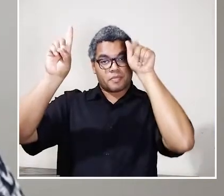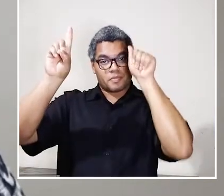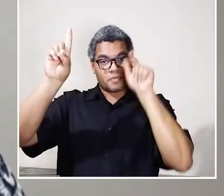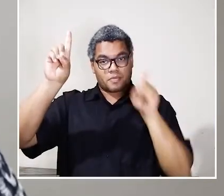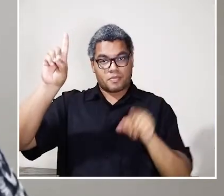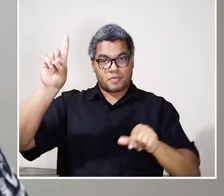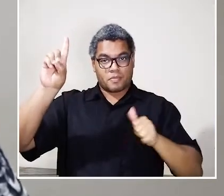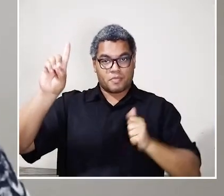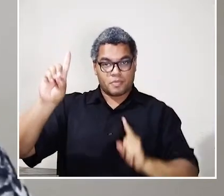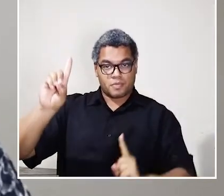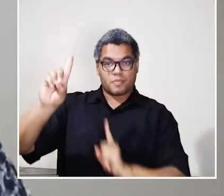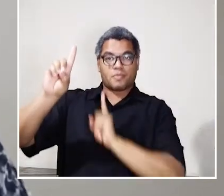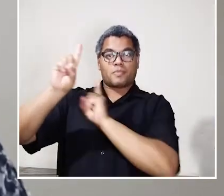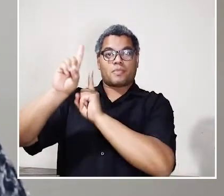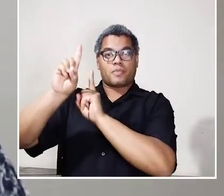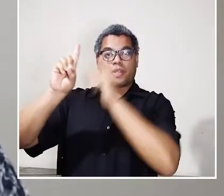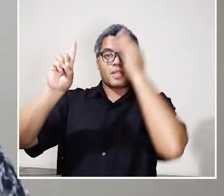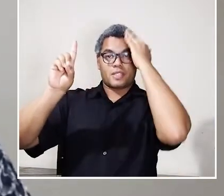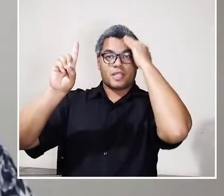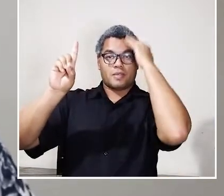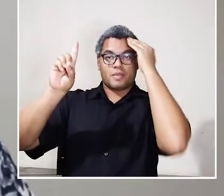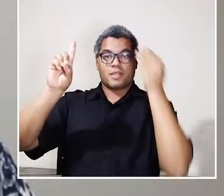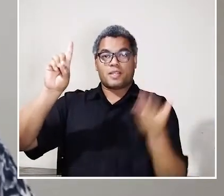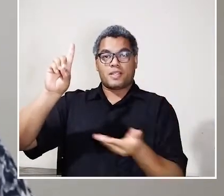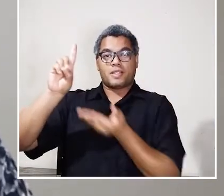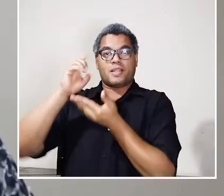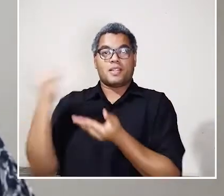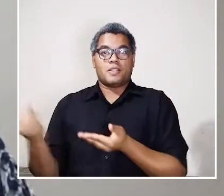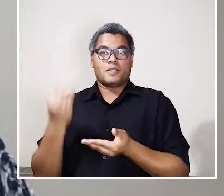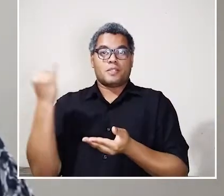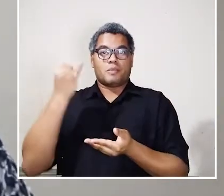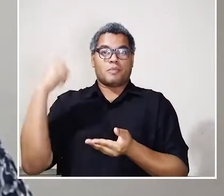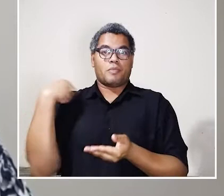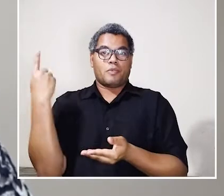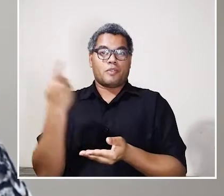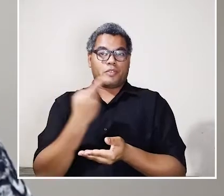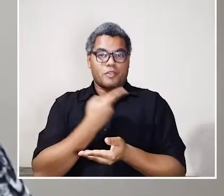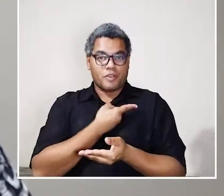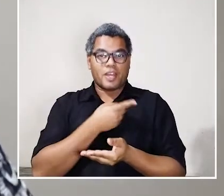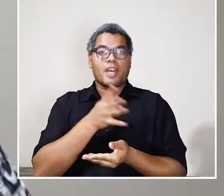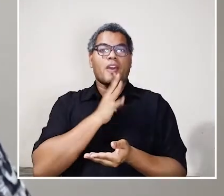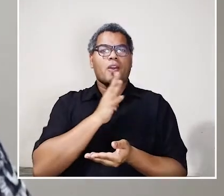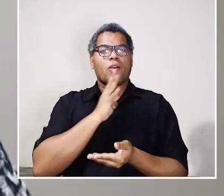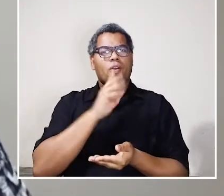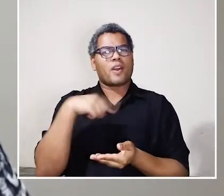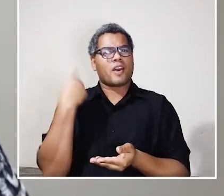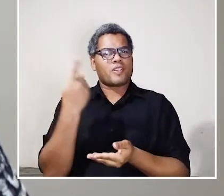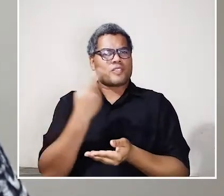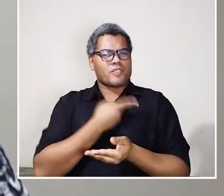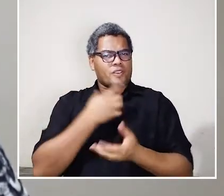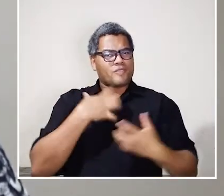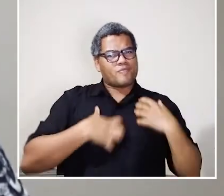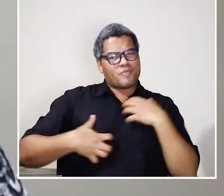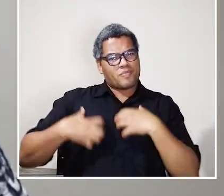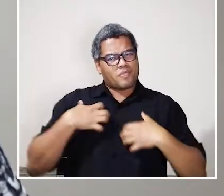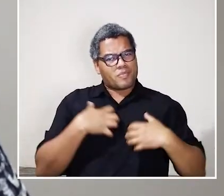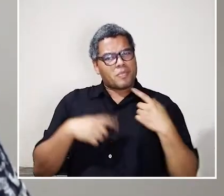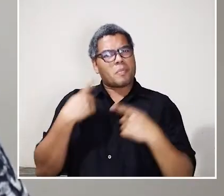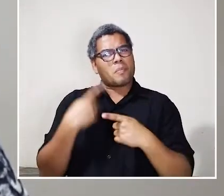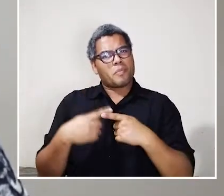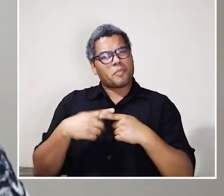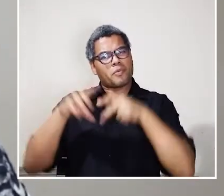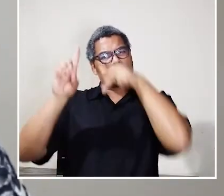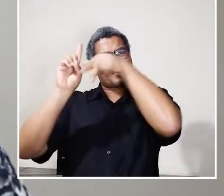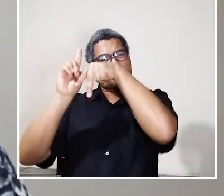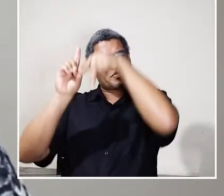e sabemos que Ele se importa conosco, que Ele conhece as nossas aflições porque Ele se fez gente como a gente.